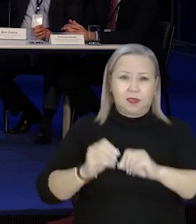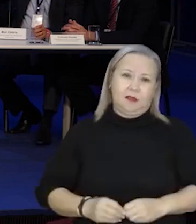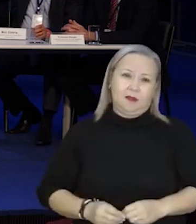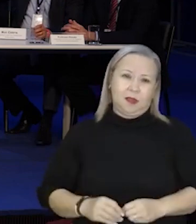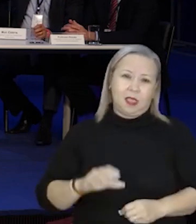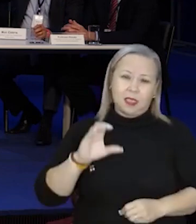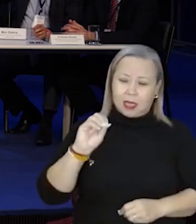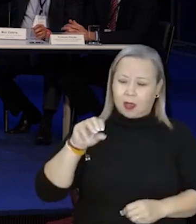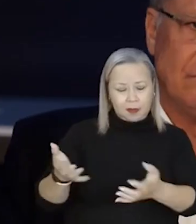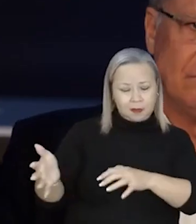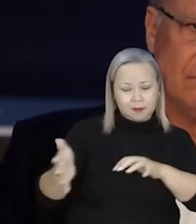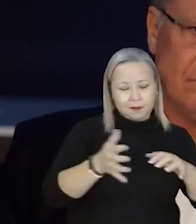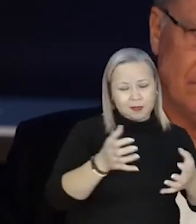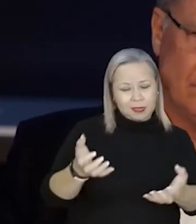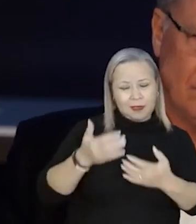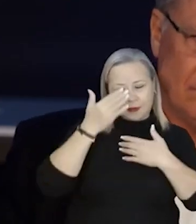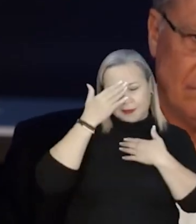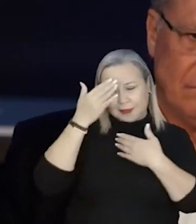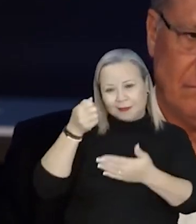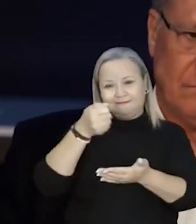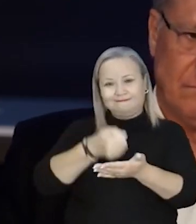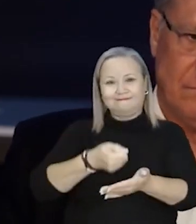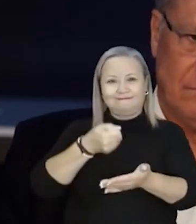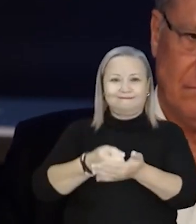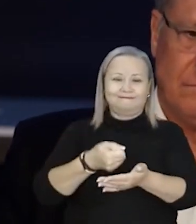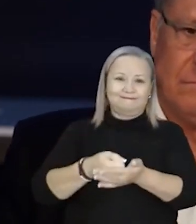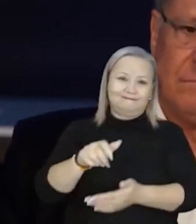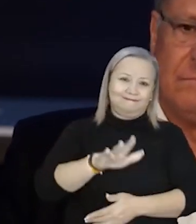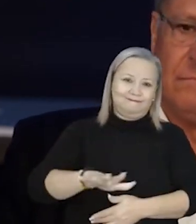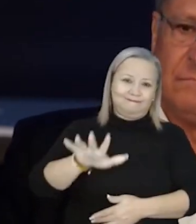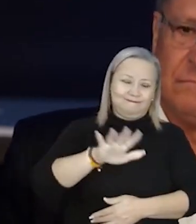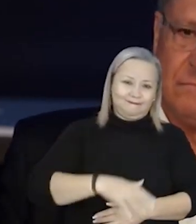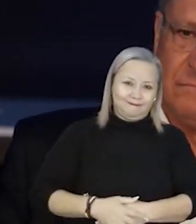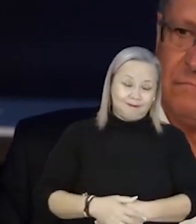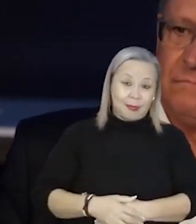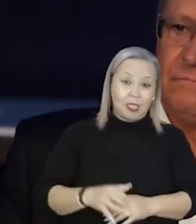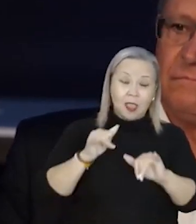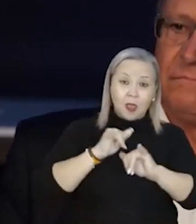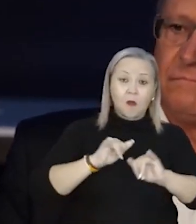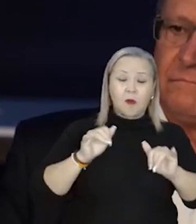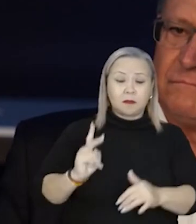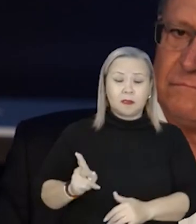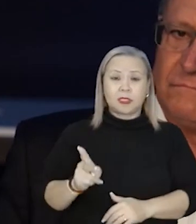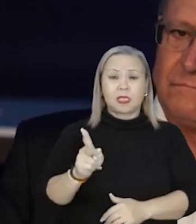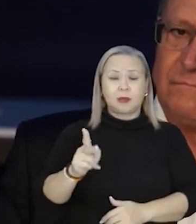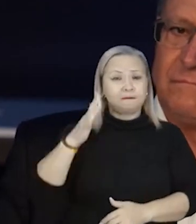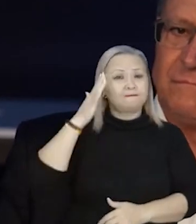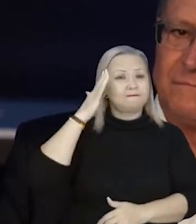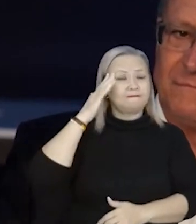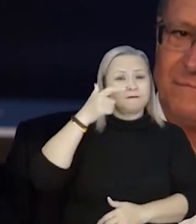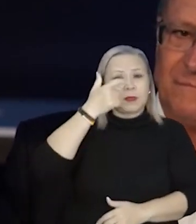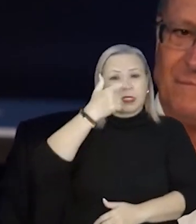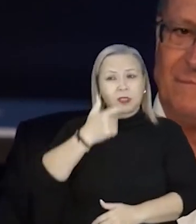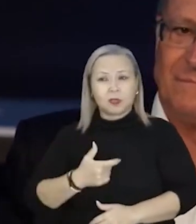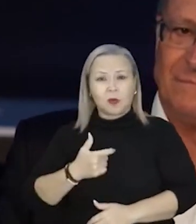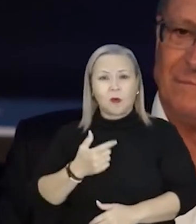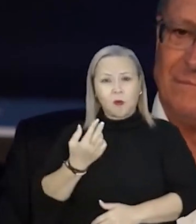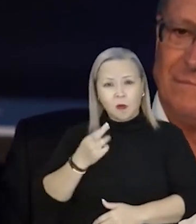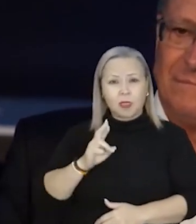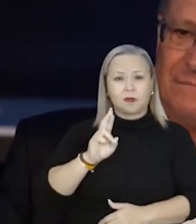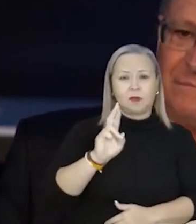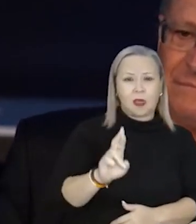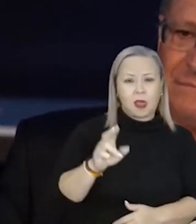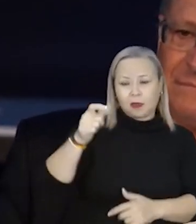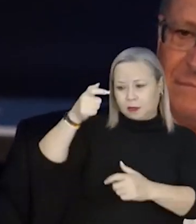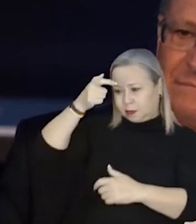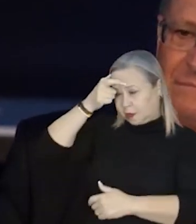da Saúde. Eu digo sempre que eu sempre sou o resultado da consciência política do